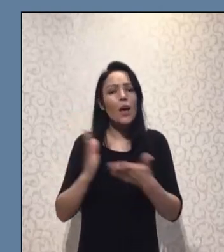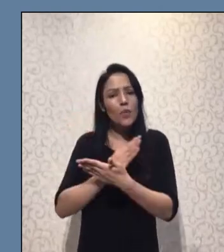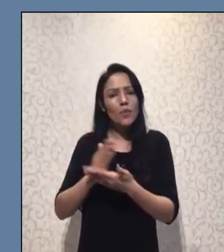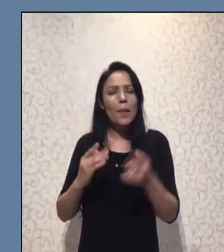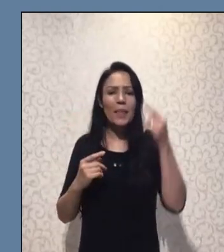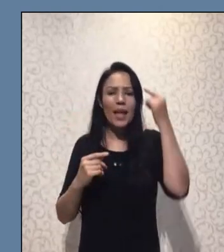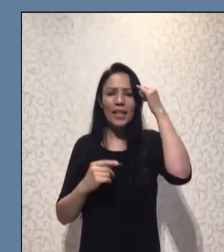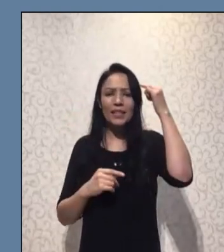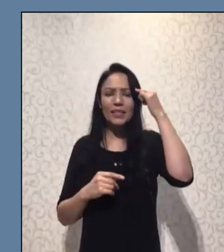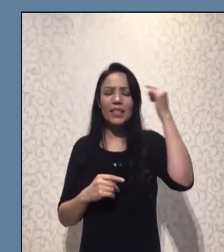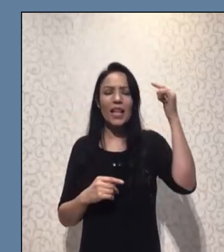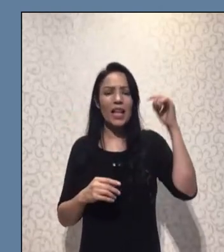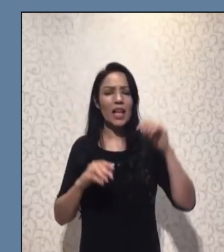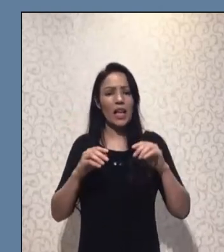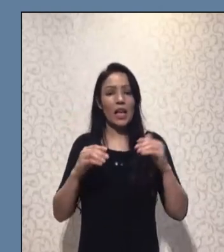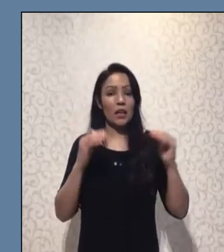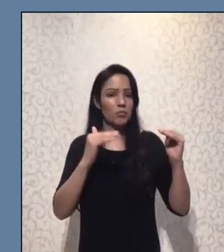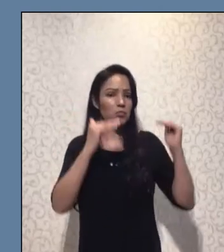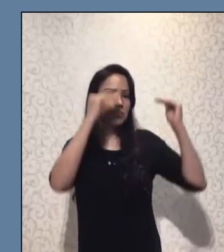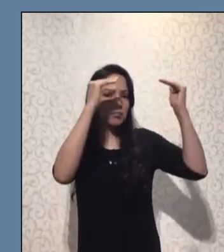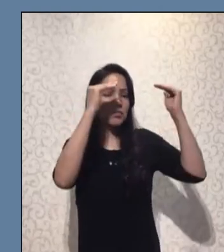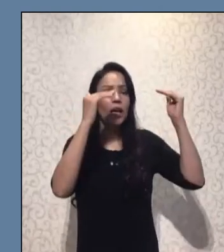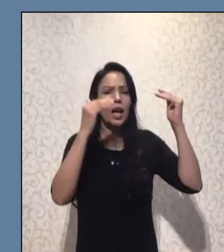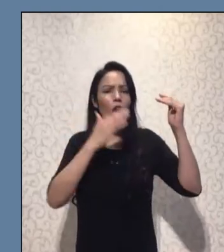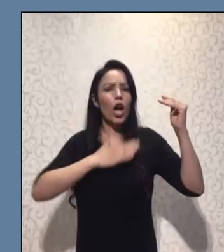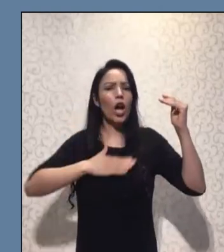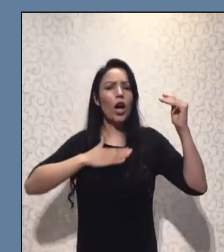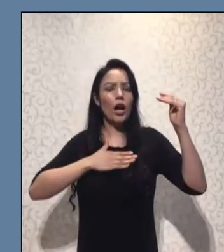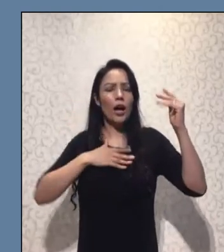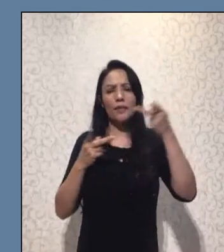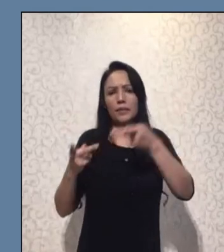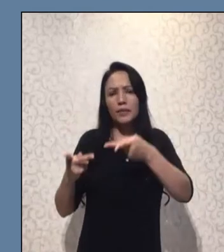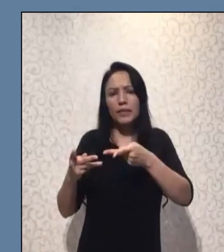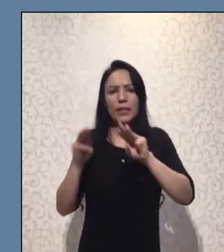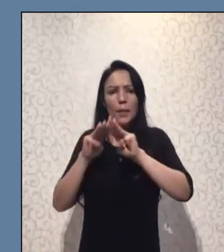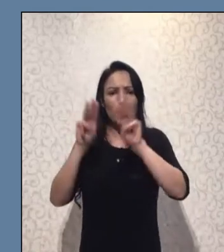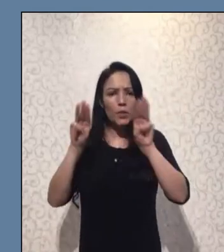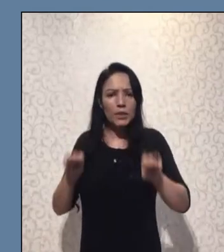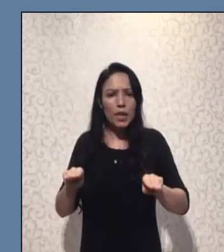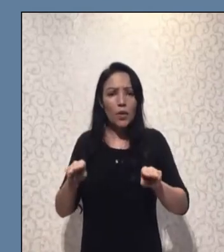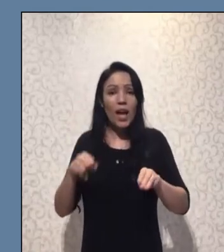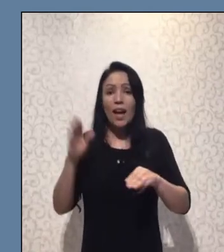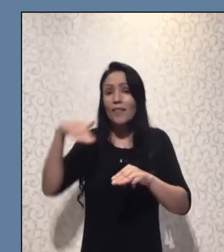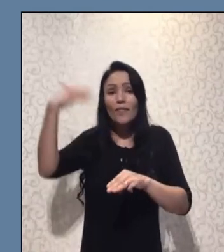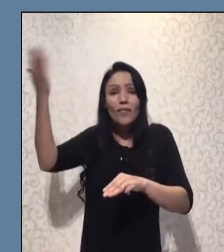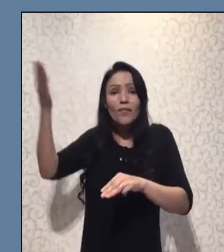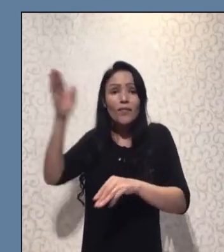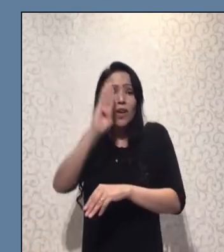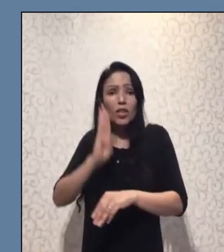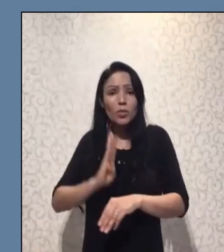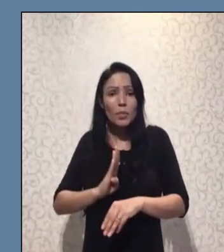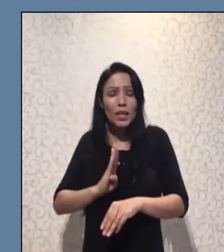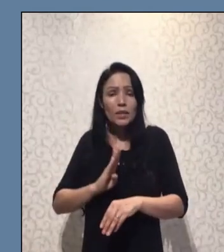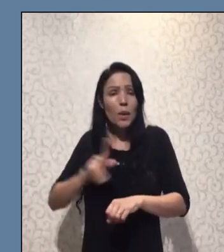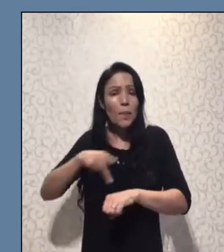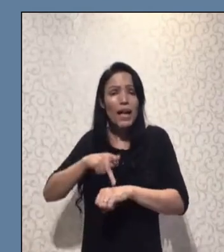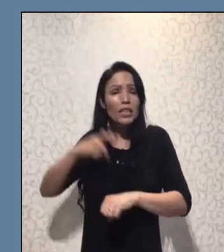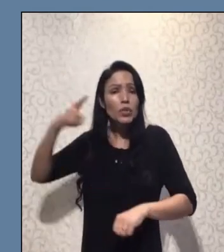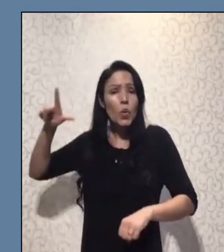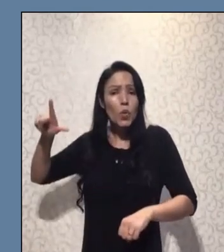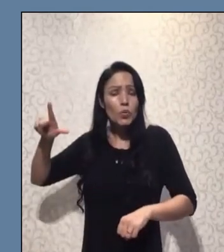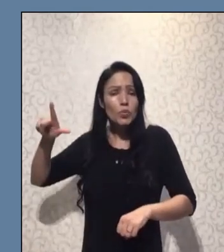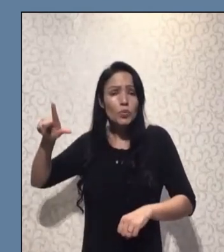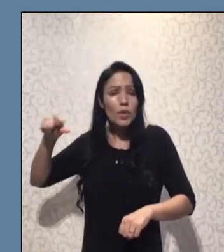nossas elites adoram visitar museus fora do Brasil. Fora do Brasil. E não visitam... Doar fora,